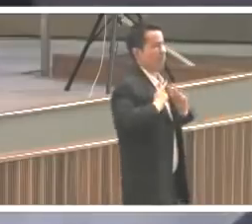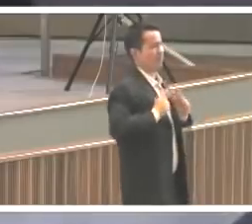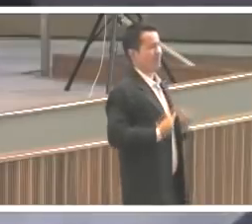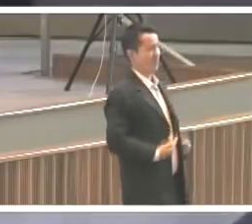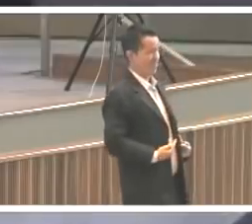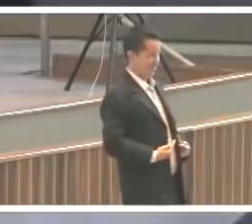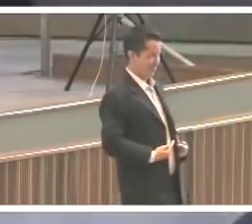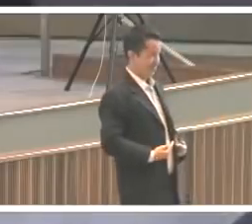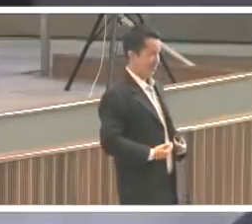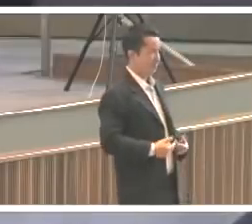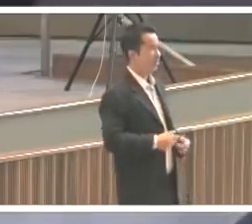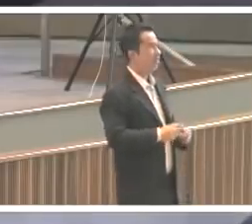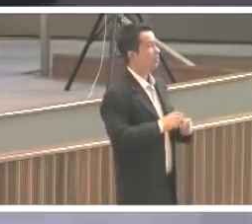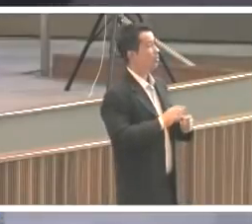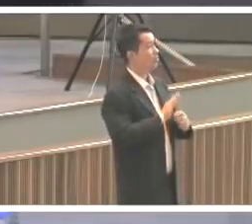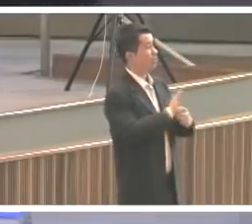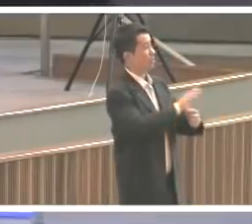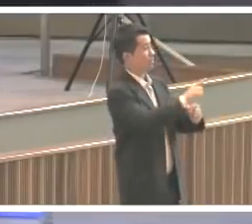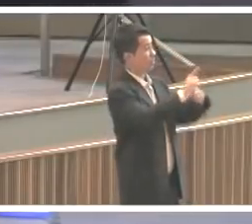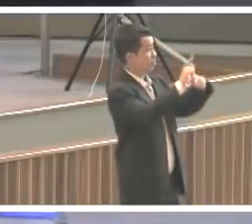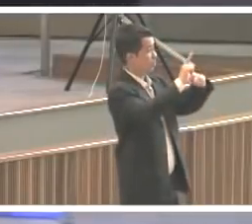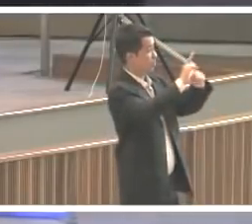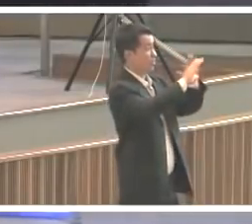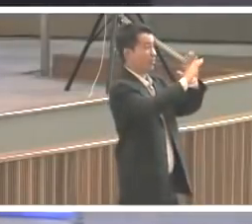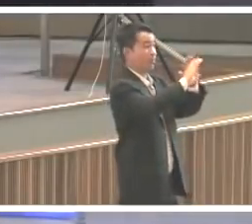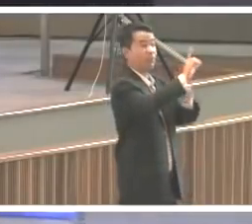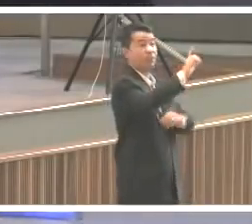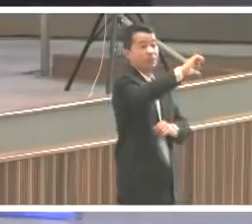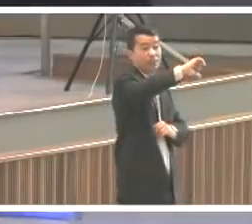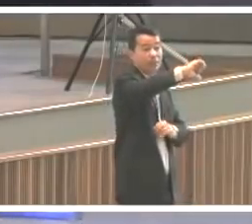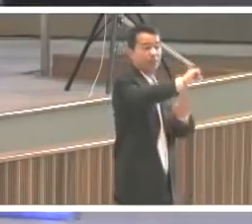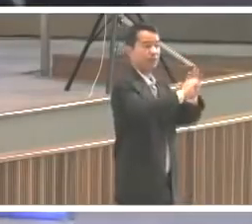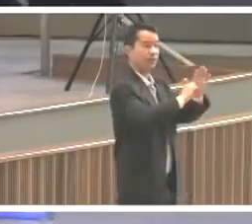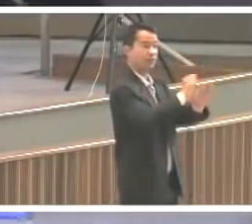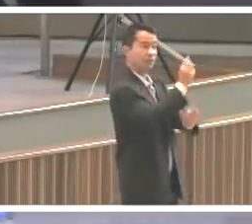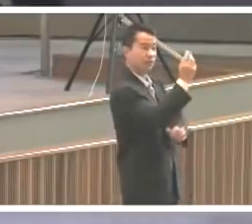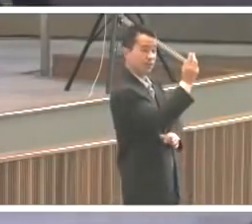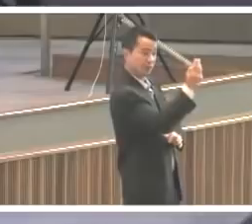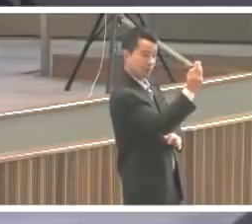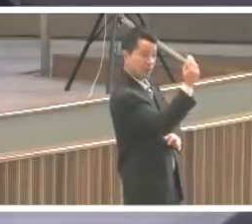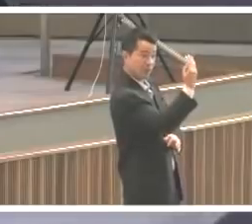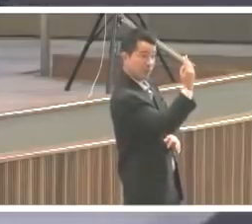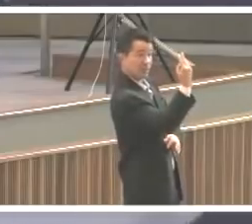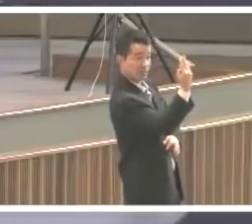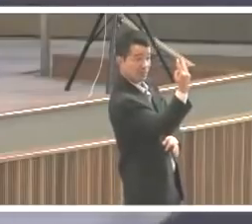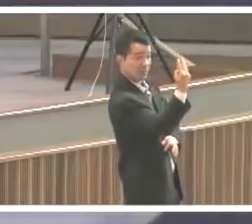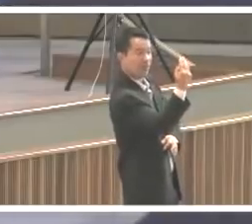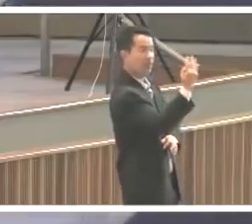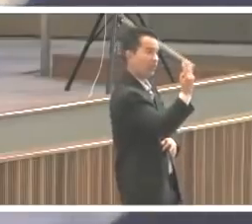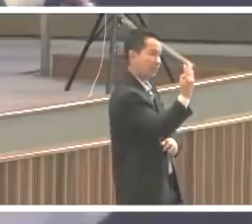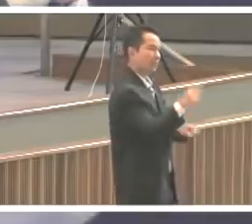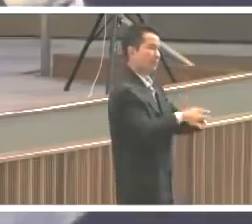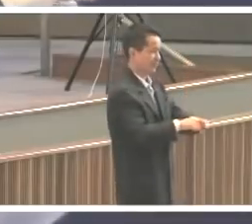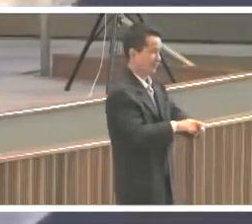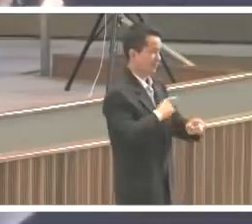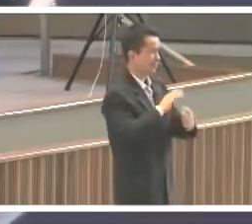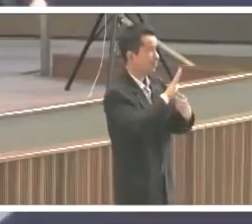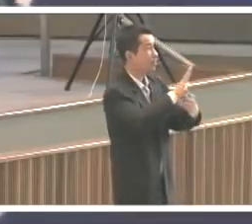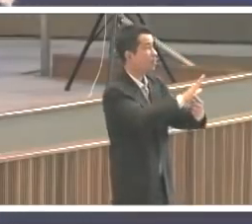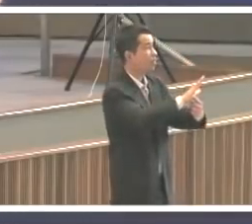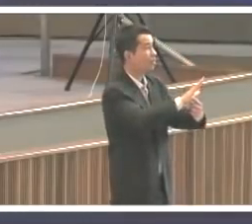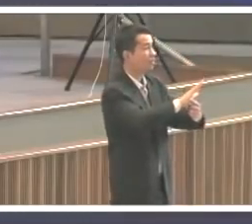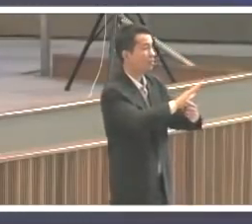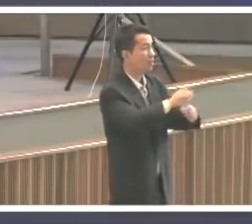se encontra em Lucas 19, versículos 43 e 44. E aqui vai